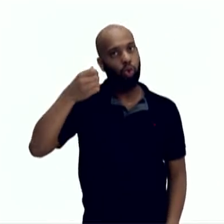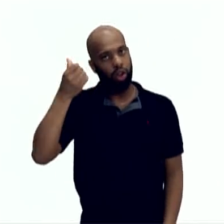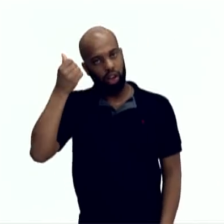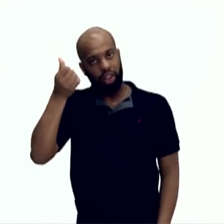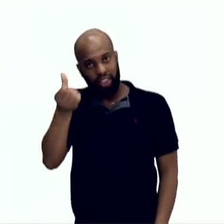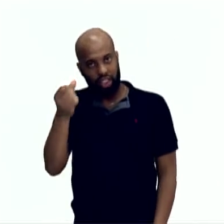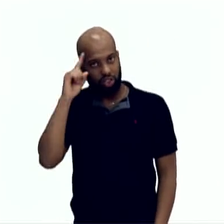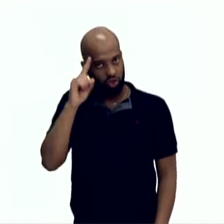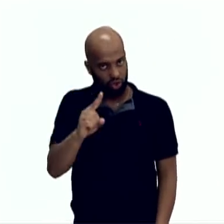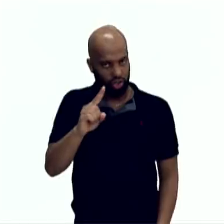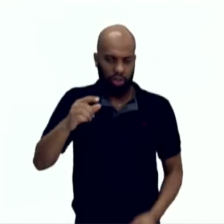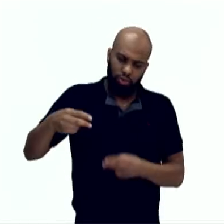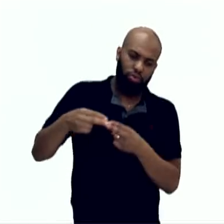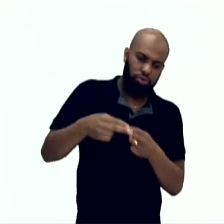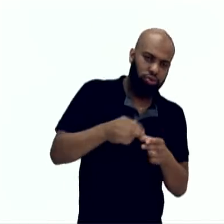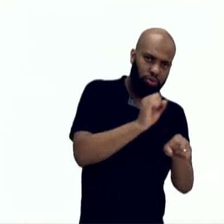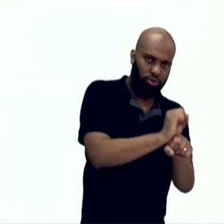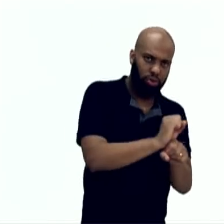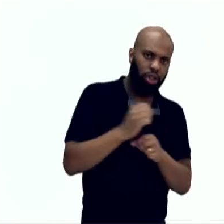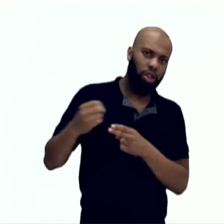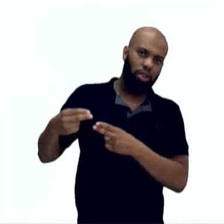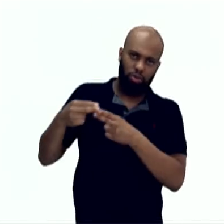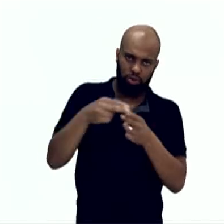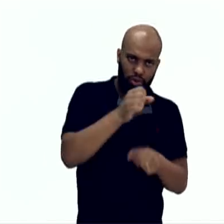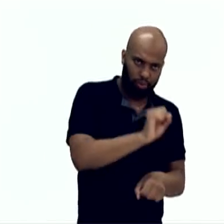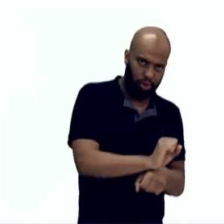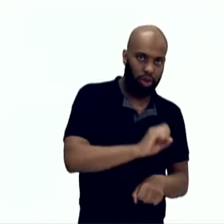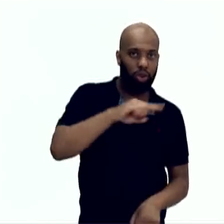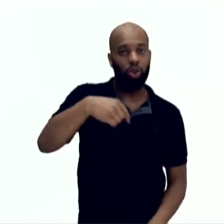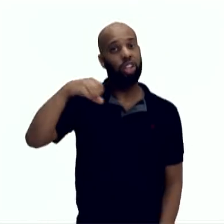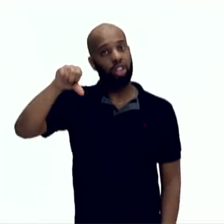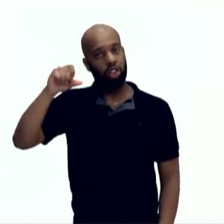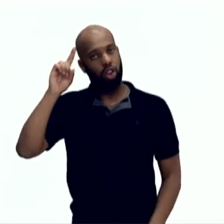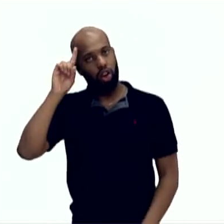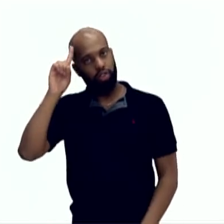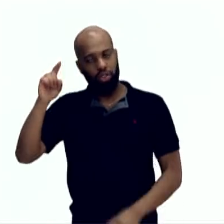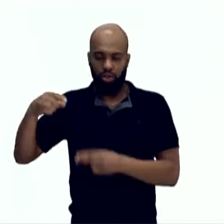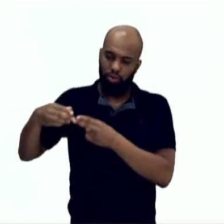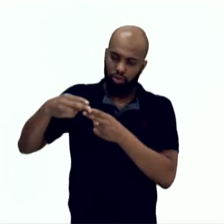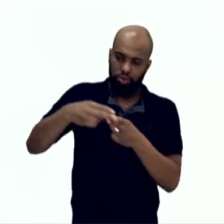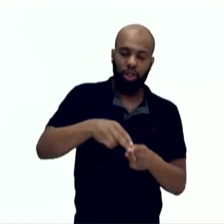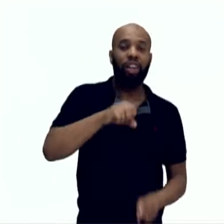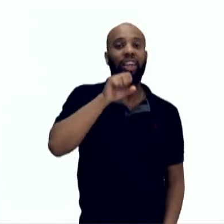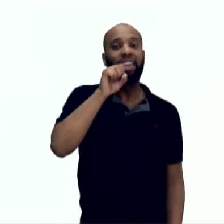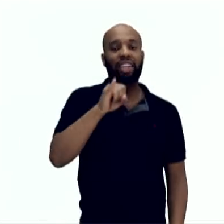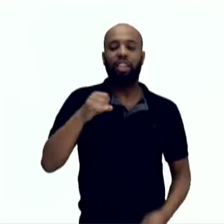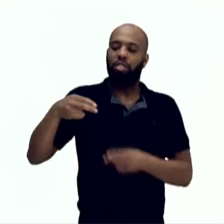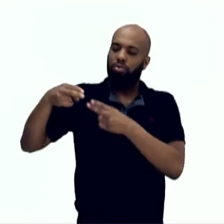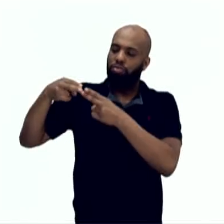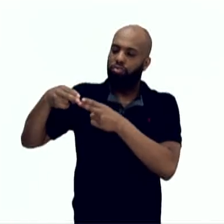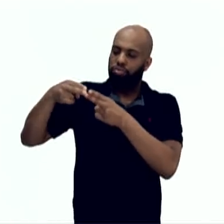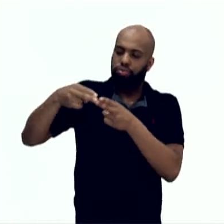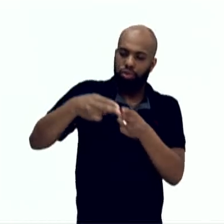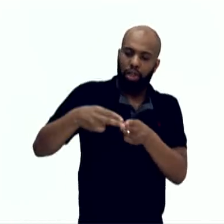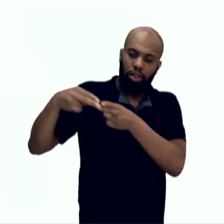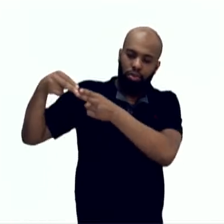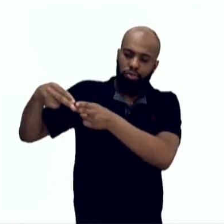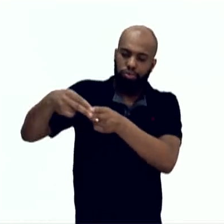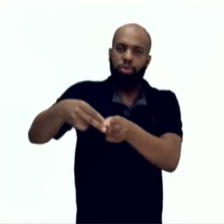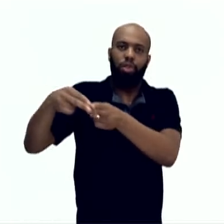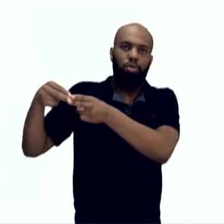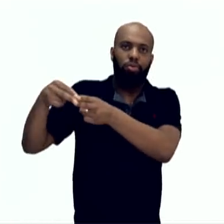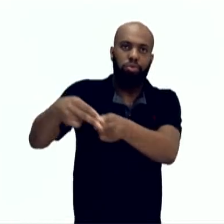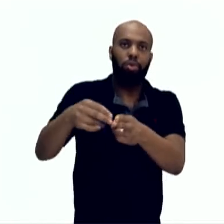terceiro a cada 9 dias. Se esses navios partirem juntos, agora, depois de